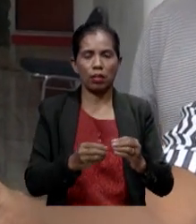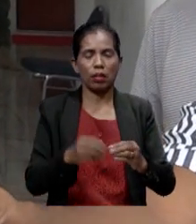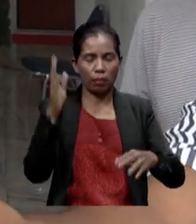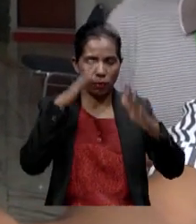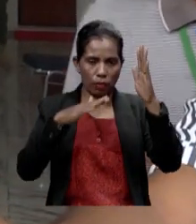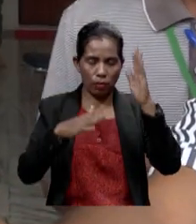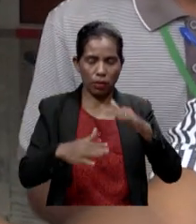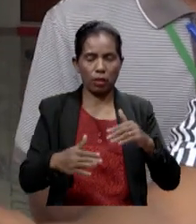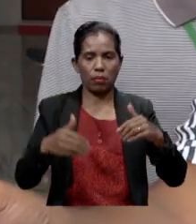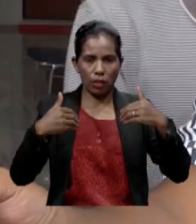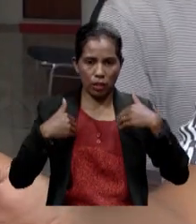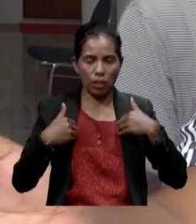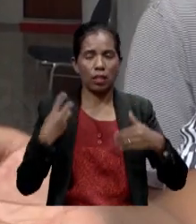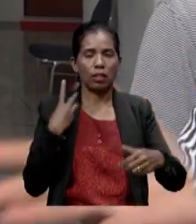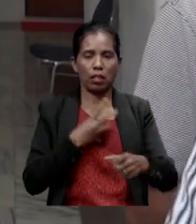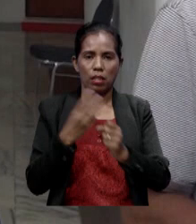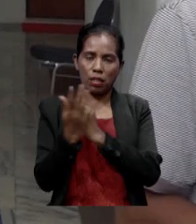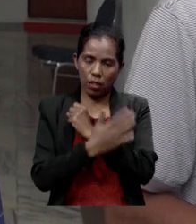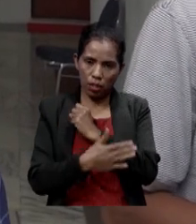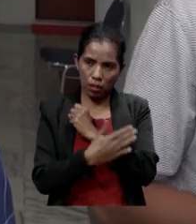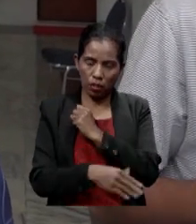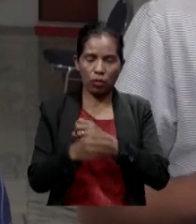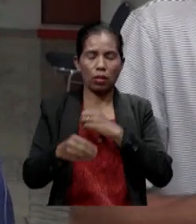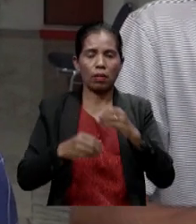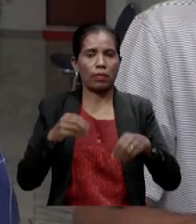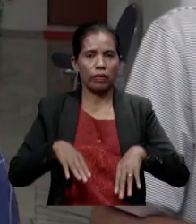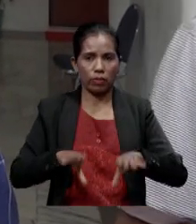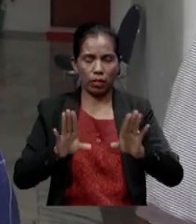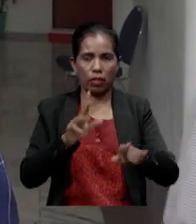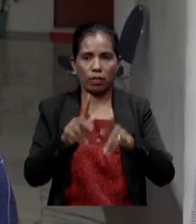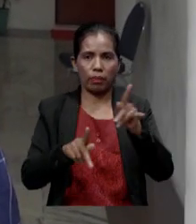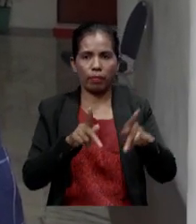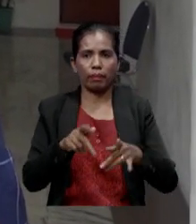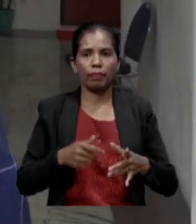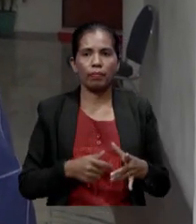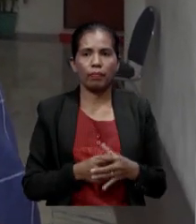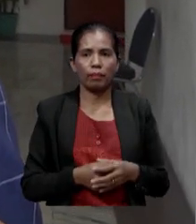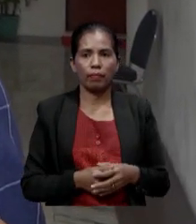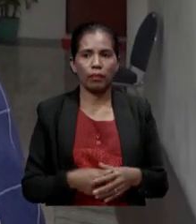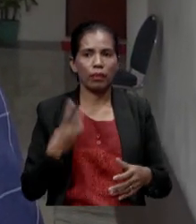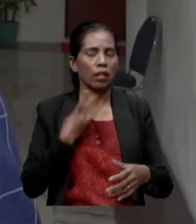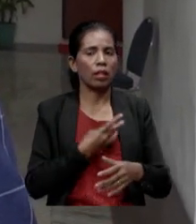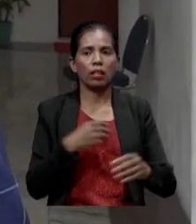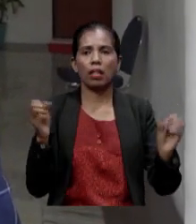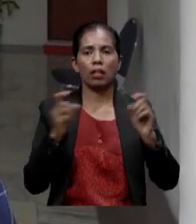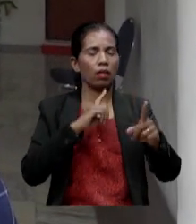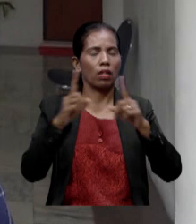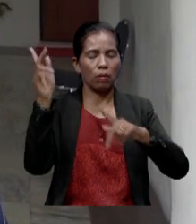não acontece no país, quando a tráfico humano. Nebe, ita la colher quando a caso